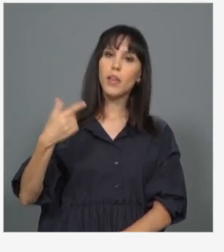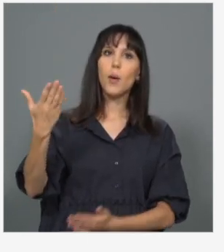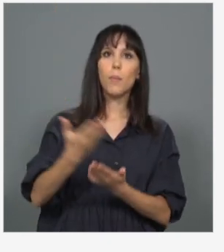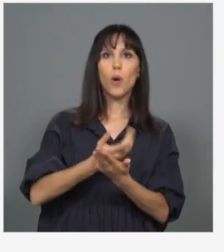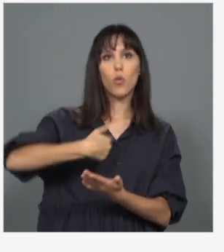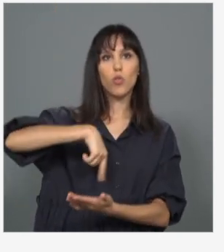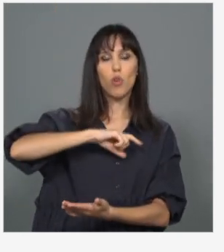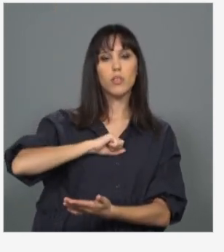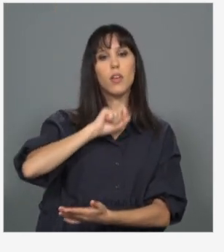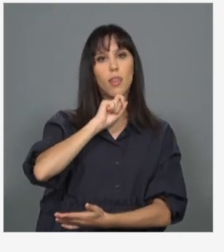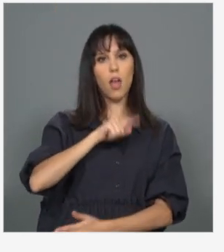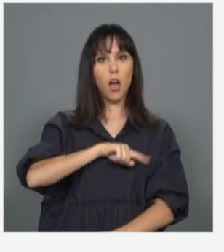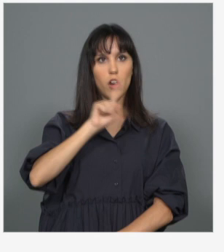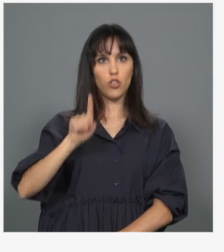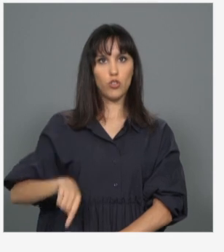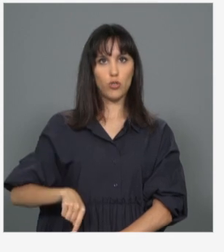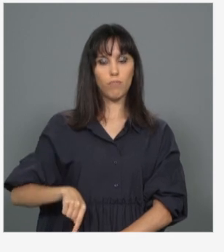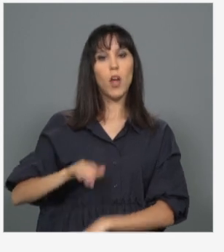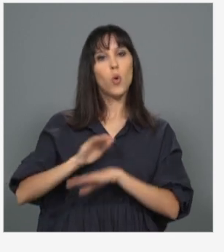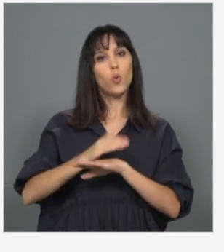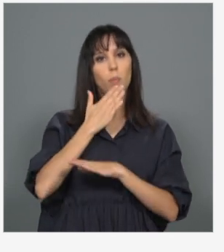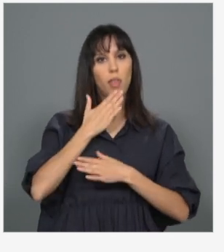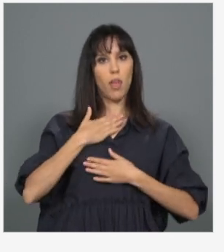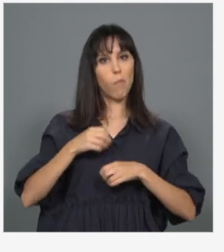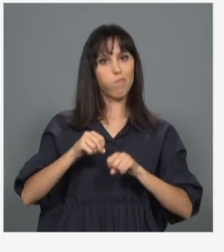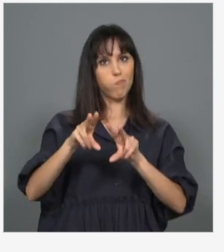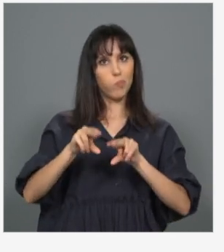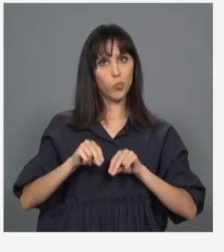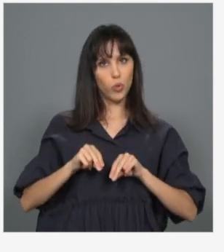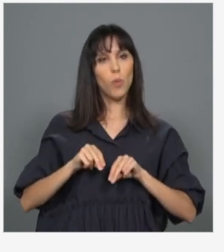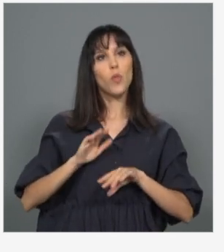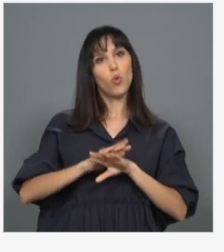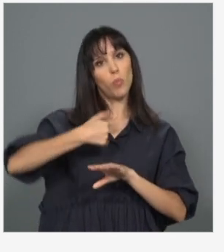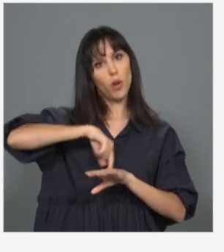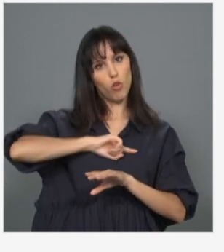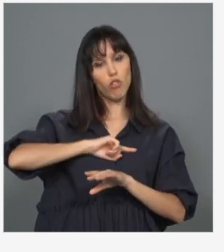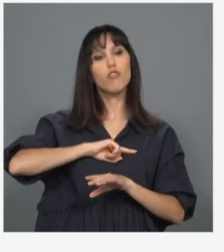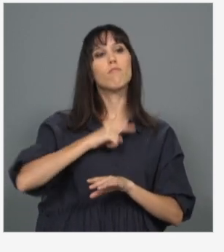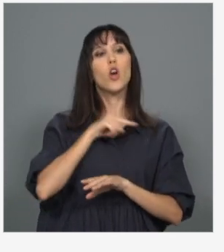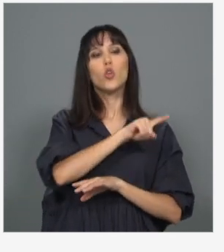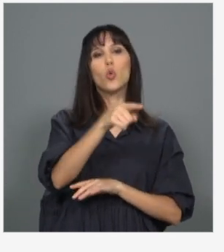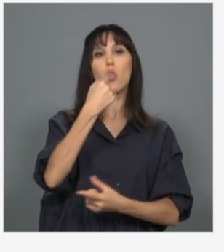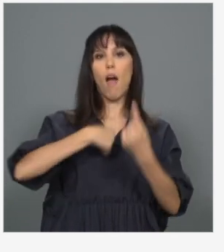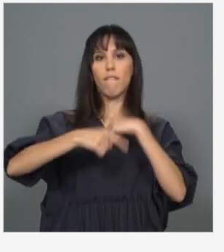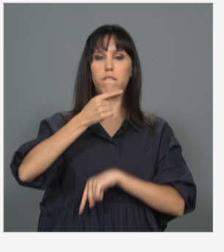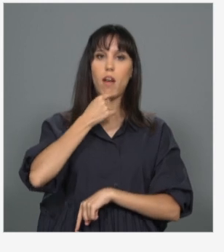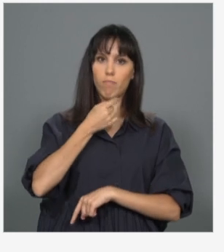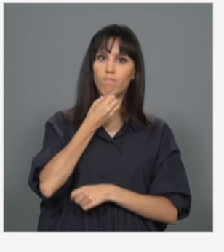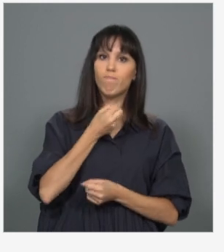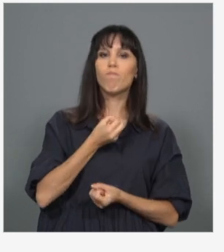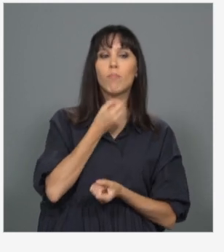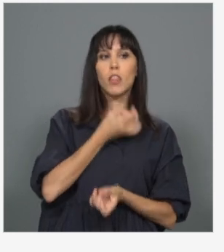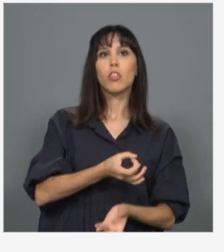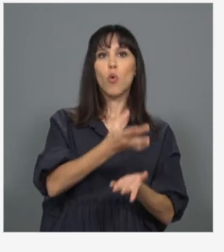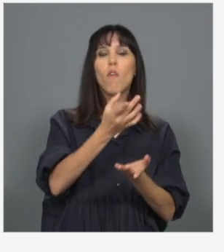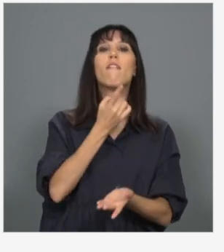nossa subsistência. Perdoai-nos os nossos pecados, porque também nós perdoamos a todo aquele que nos ofende. E não nos deixeis